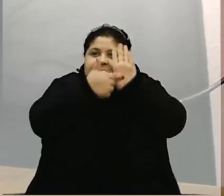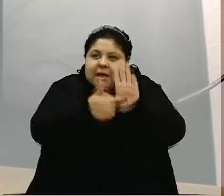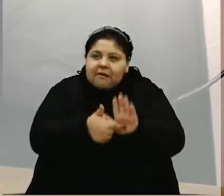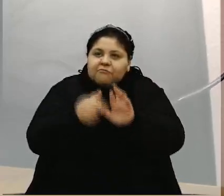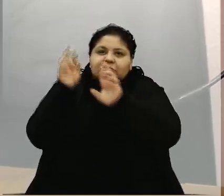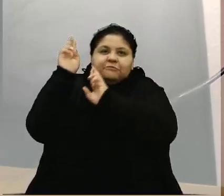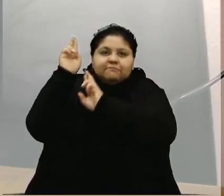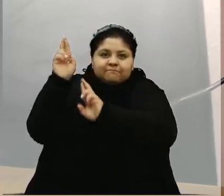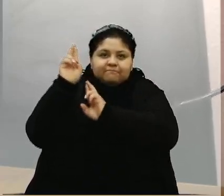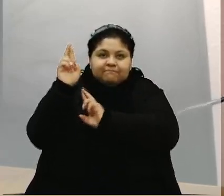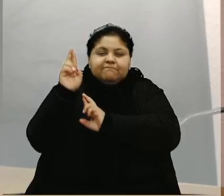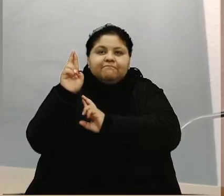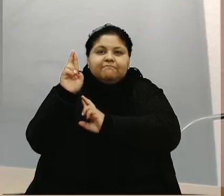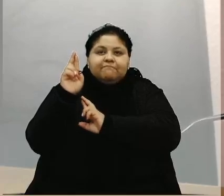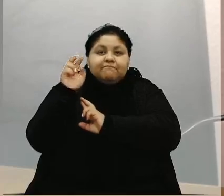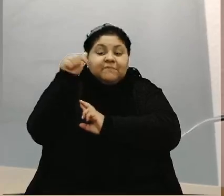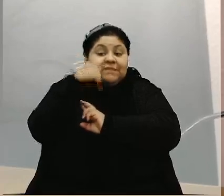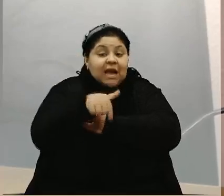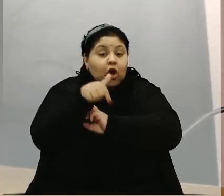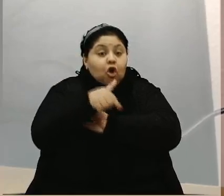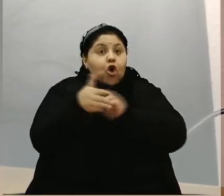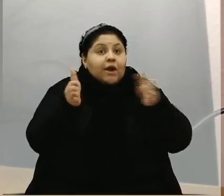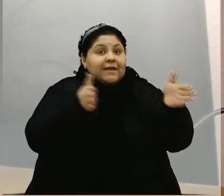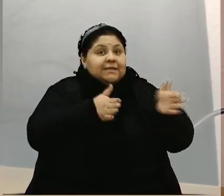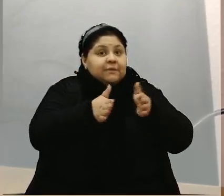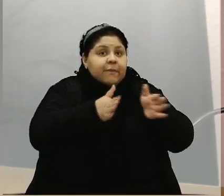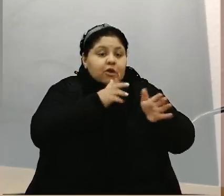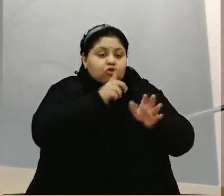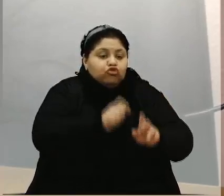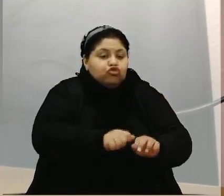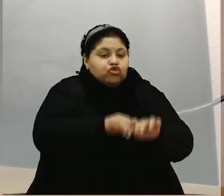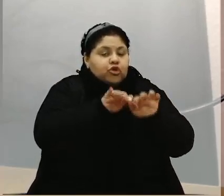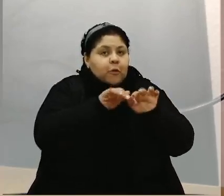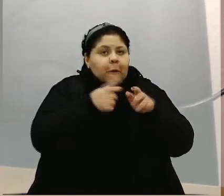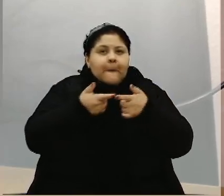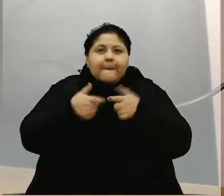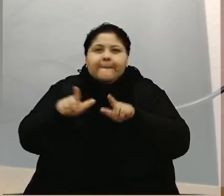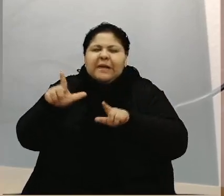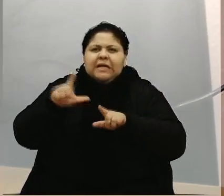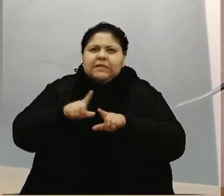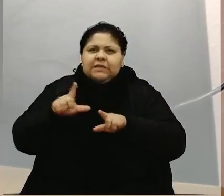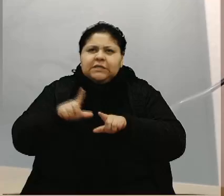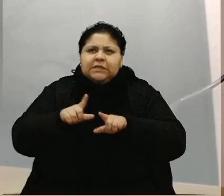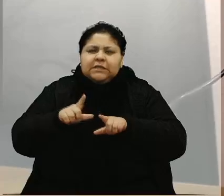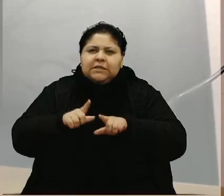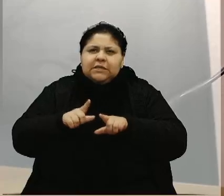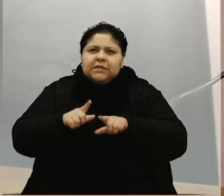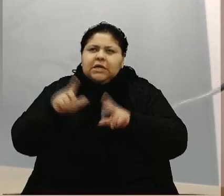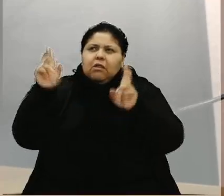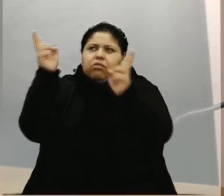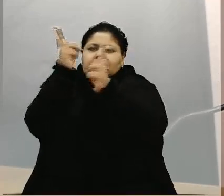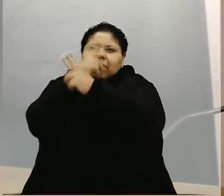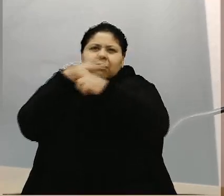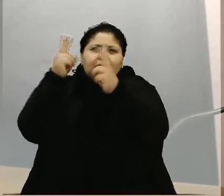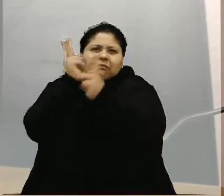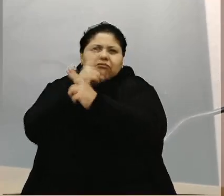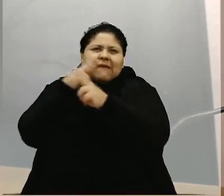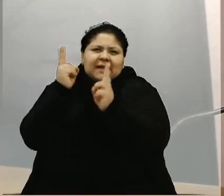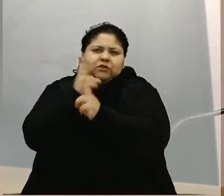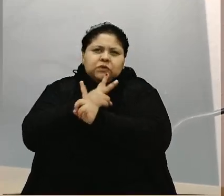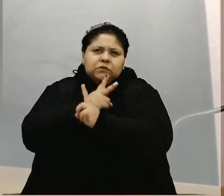Isso nesse período de enchentes. Mas quando tivemos aquele tornado ali